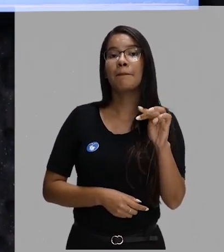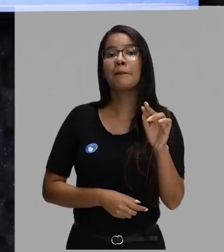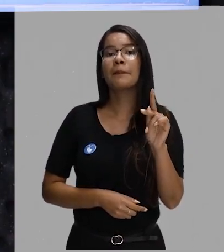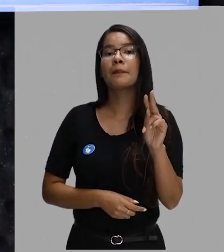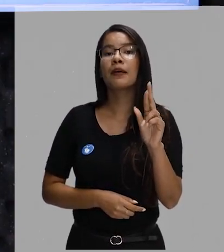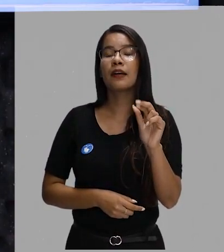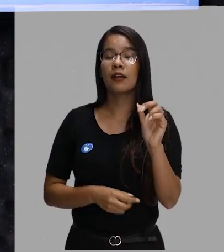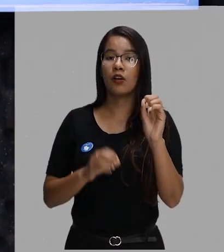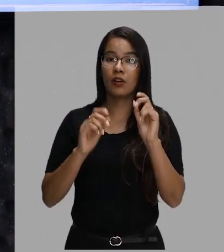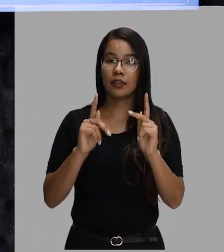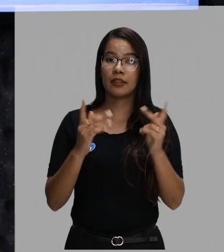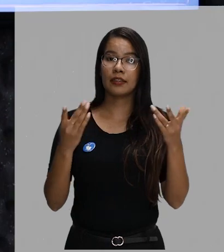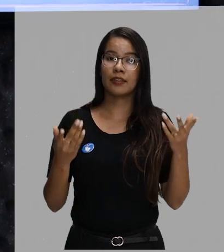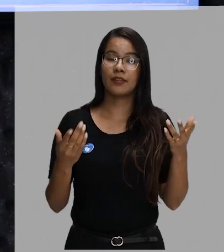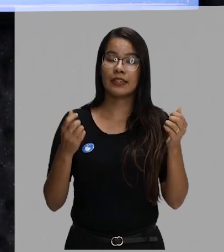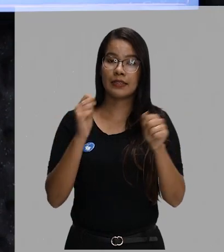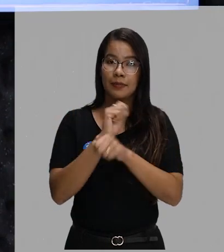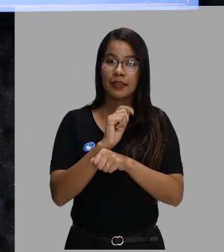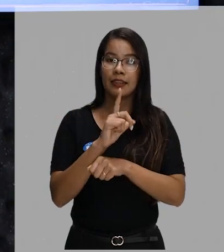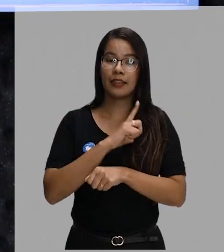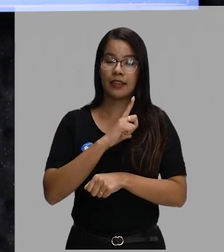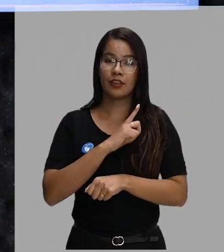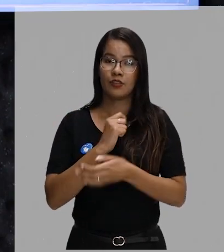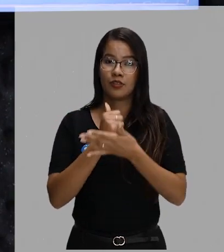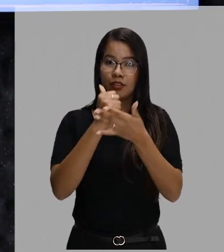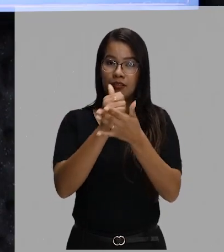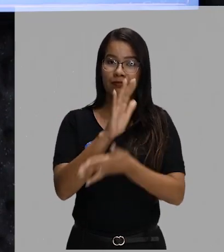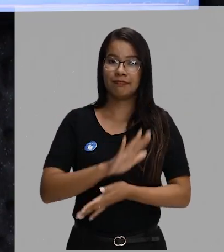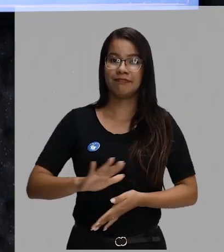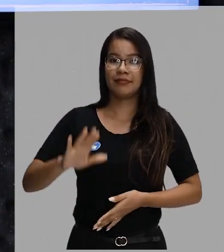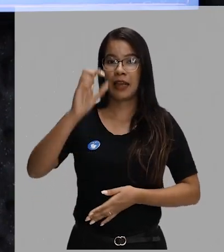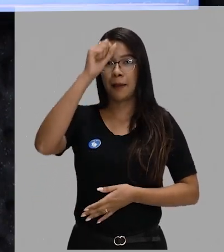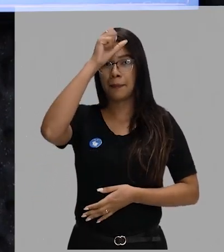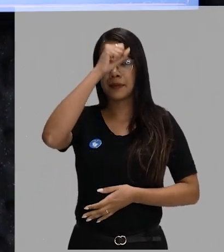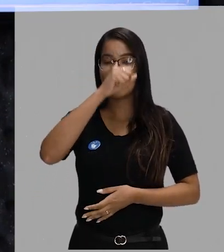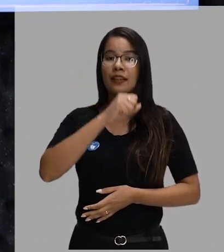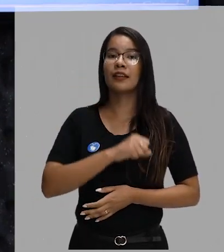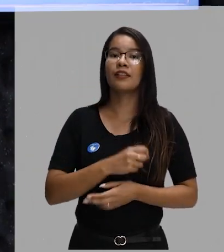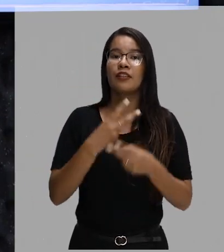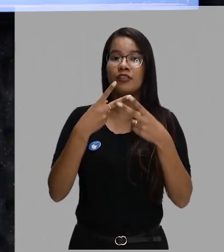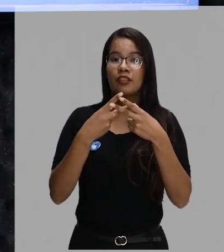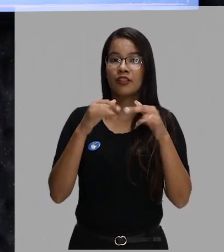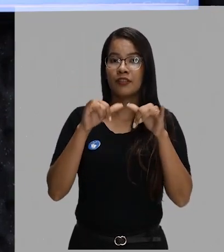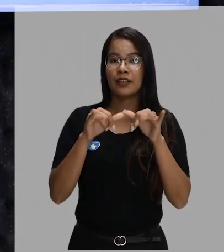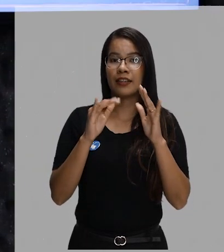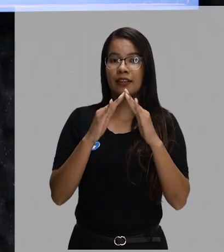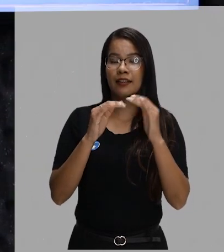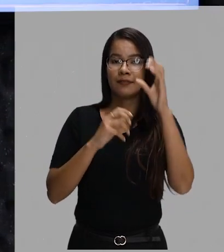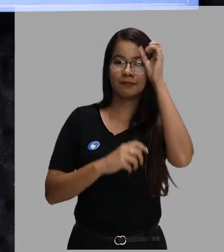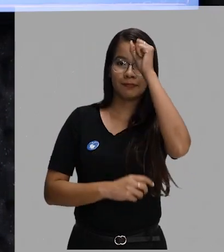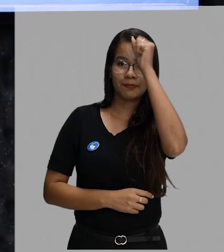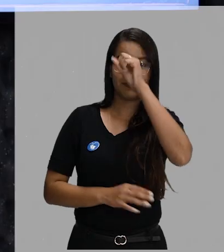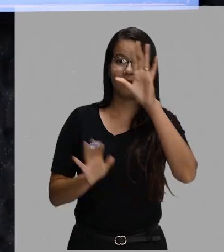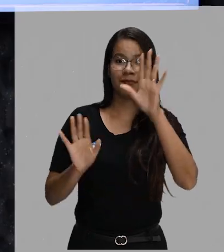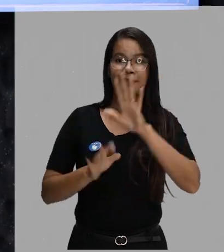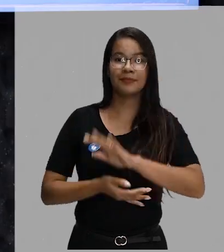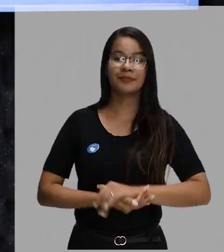Ok? Então, galera, é isso aí. Espero que tenha ajudado vocês. Até a próxima. Já sabe, hashtag fica em casa aprendendo.